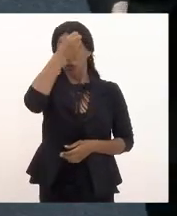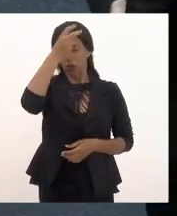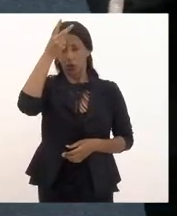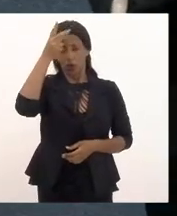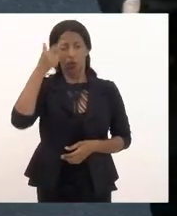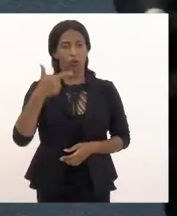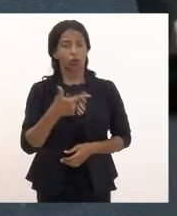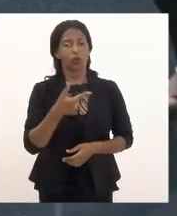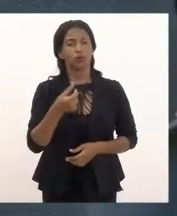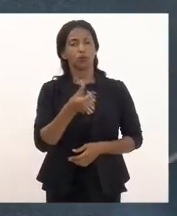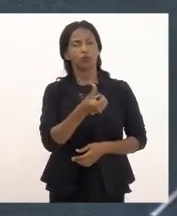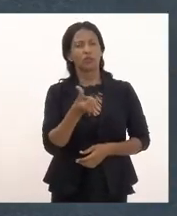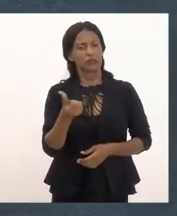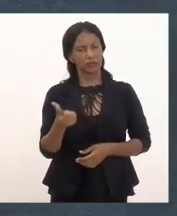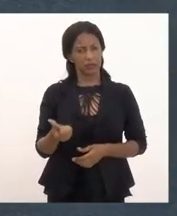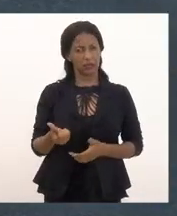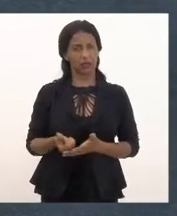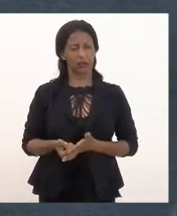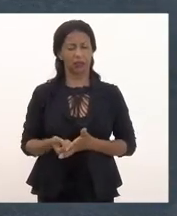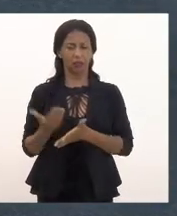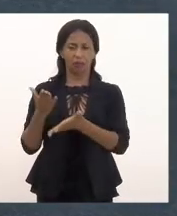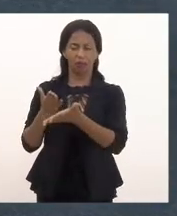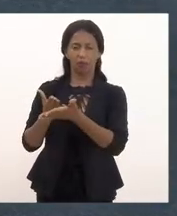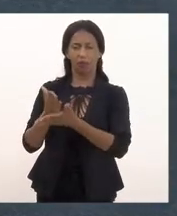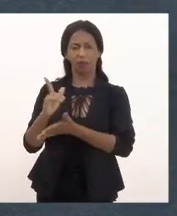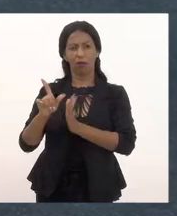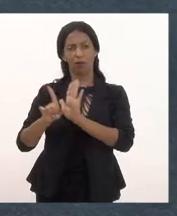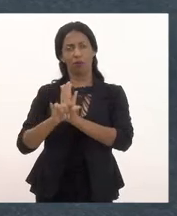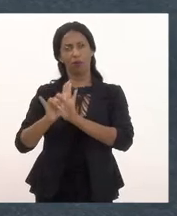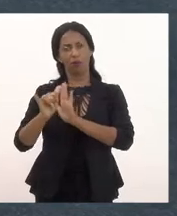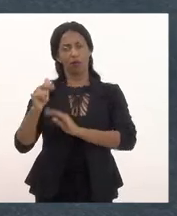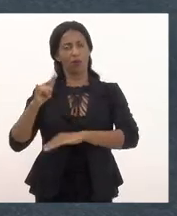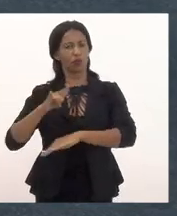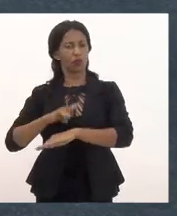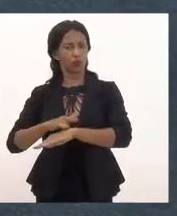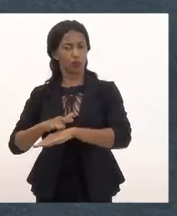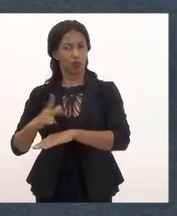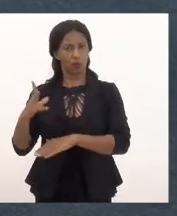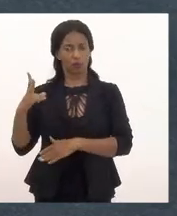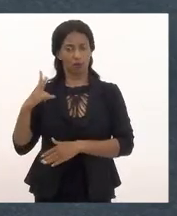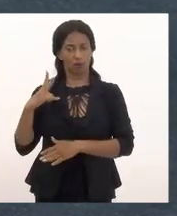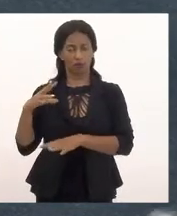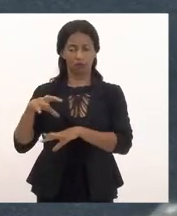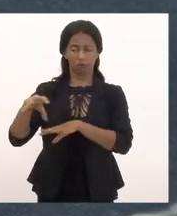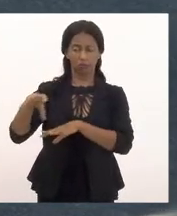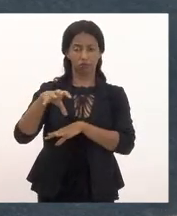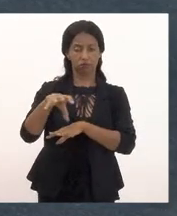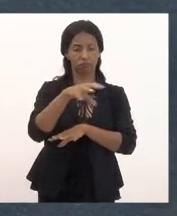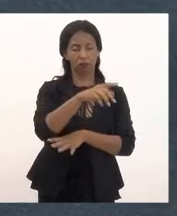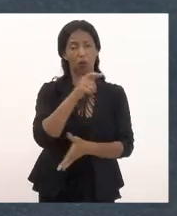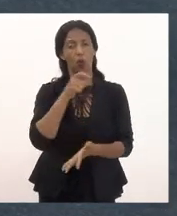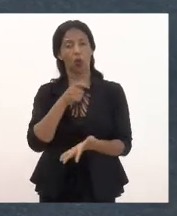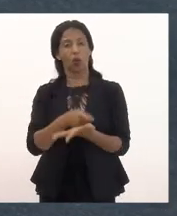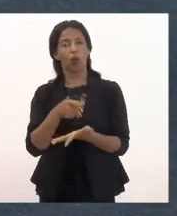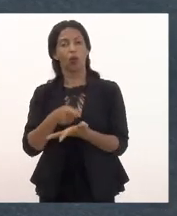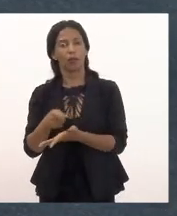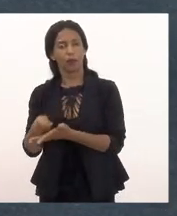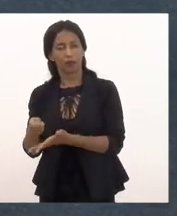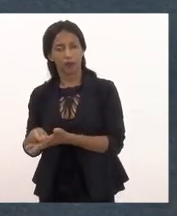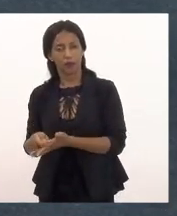em 2016, aprovou uma lei onde os banheiros individuais deveriam ser